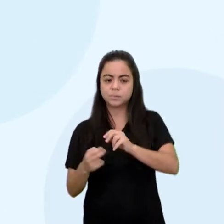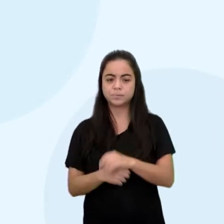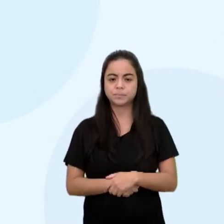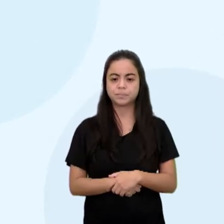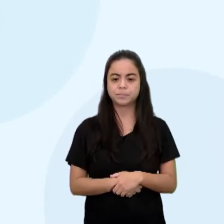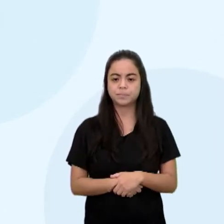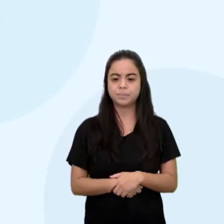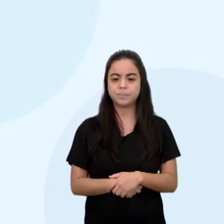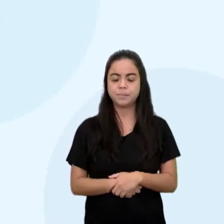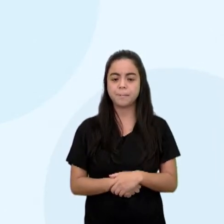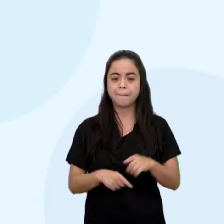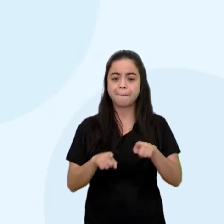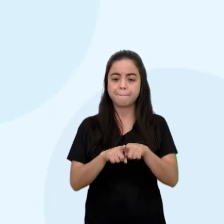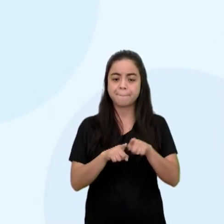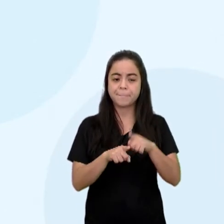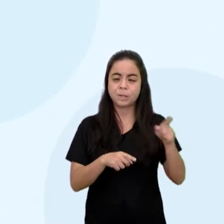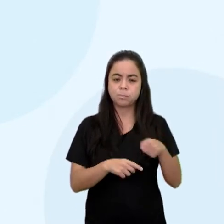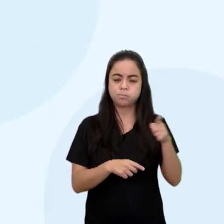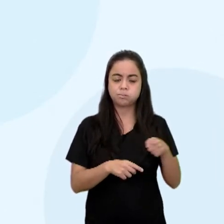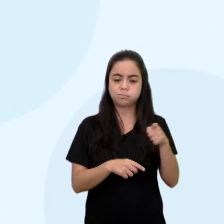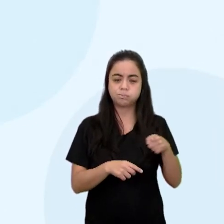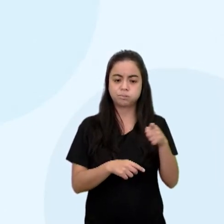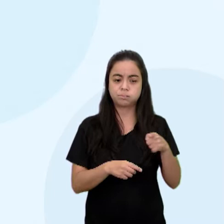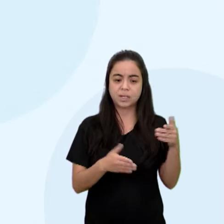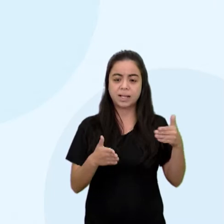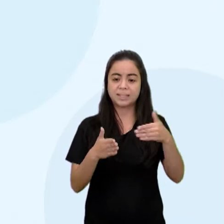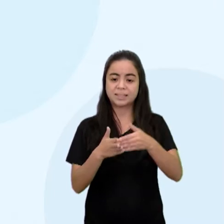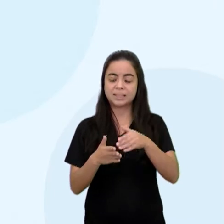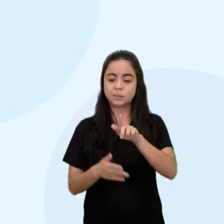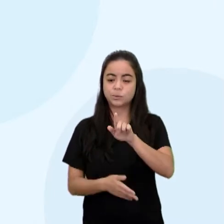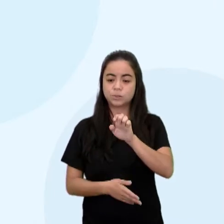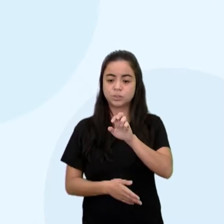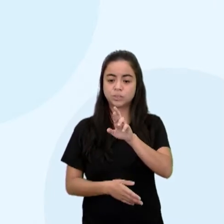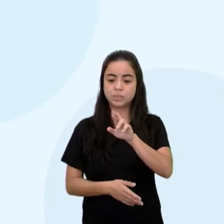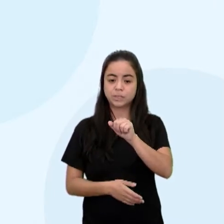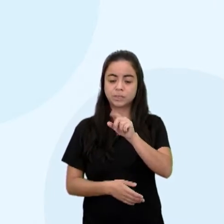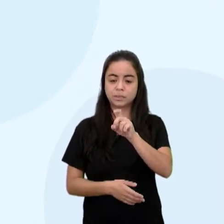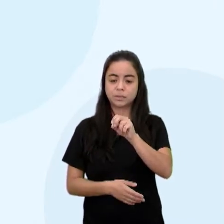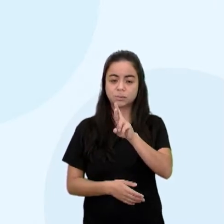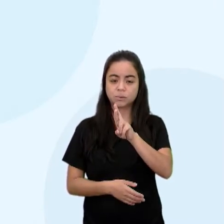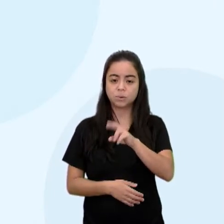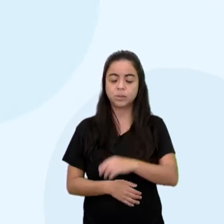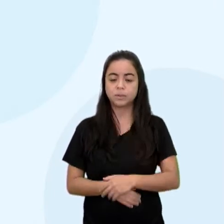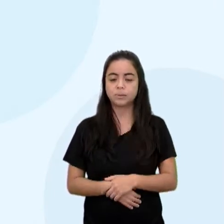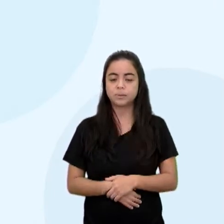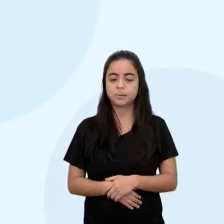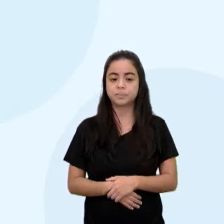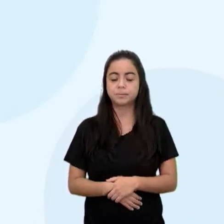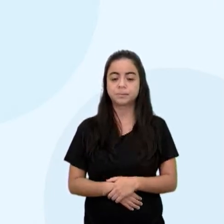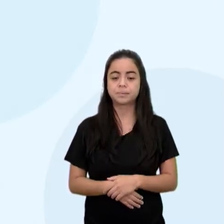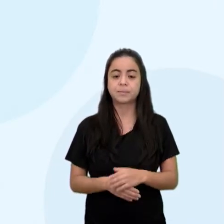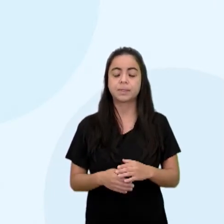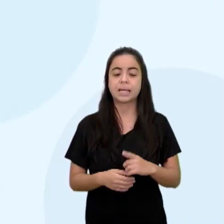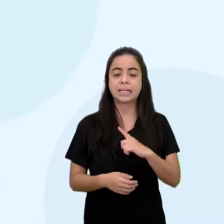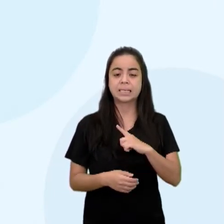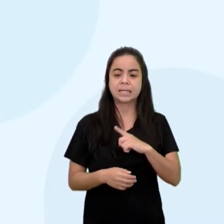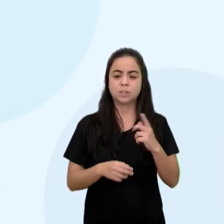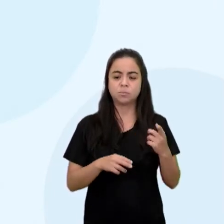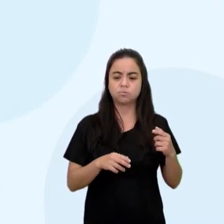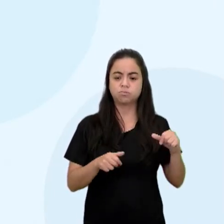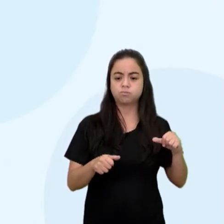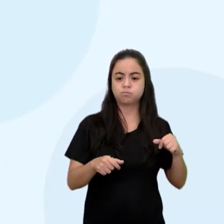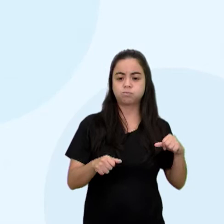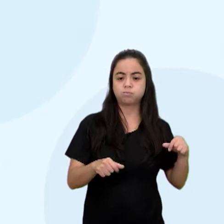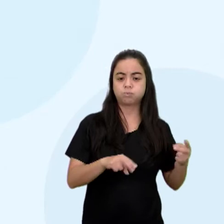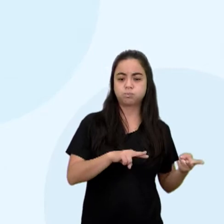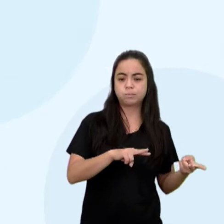na turbina e na turbina até o gerador, né, mecânica para eletricidade, tá bom? Ela passa por um transformador, olha aqui